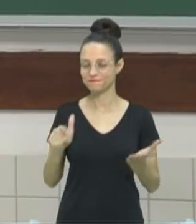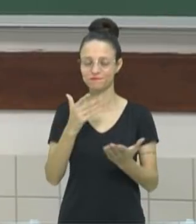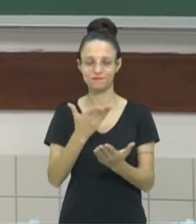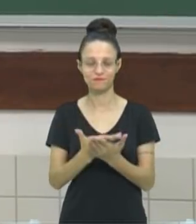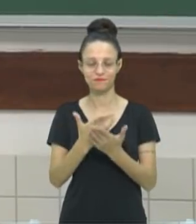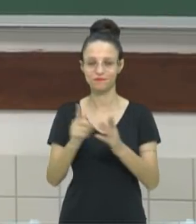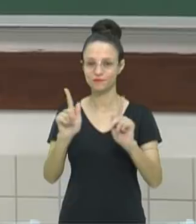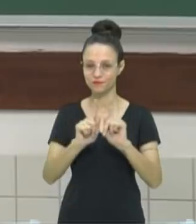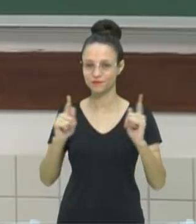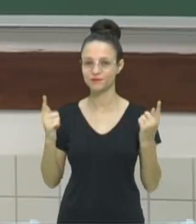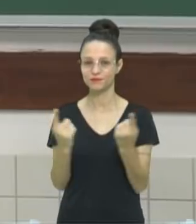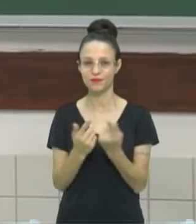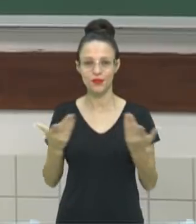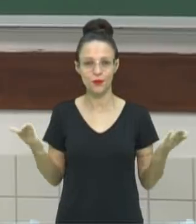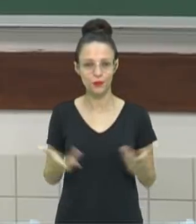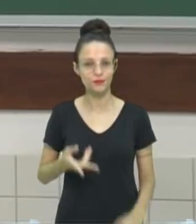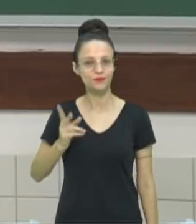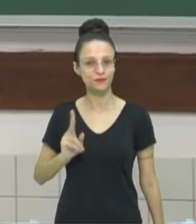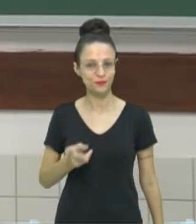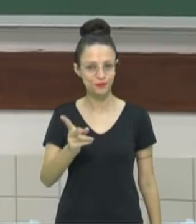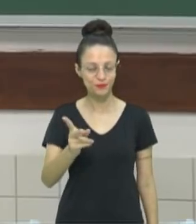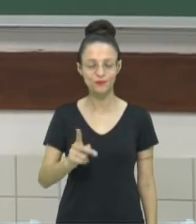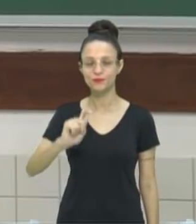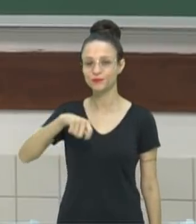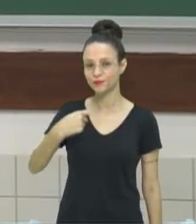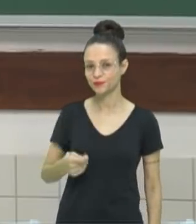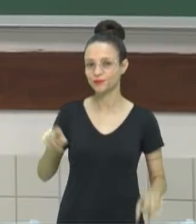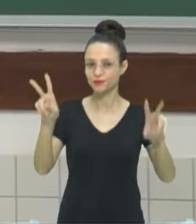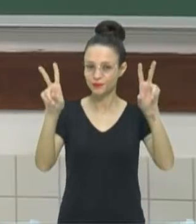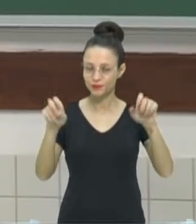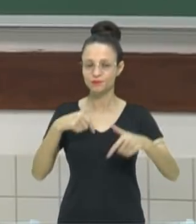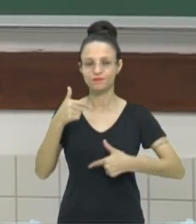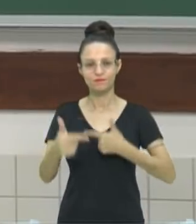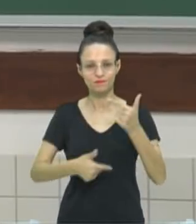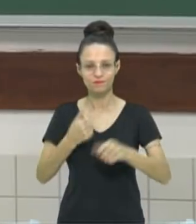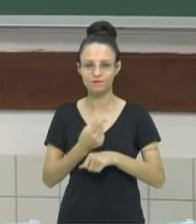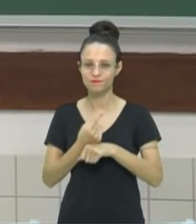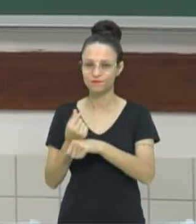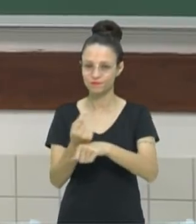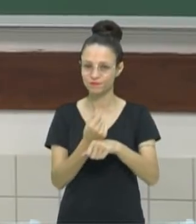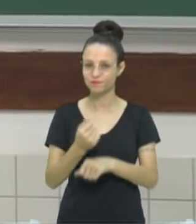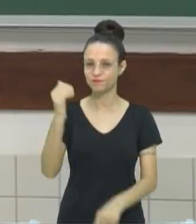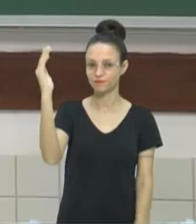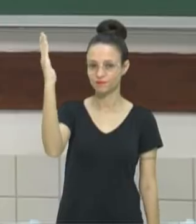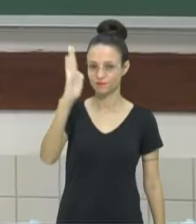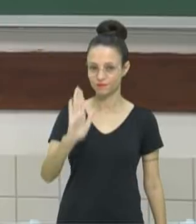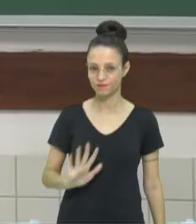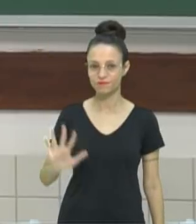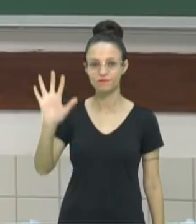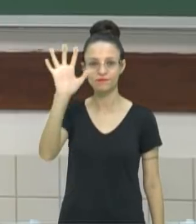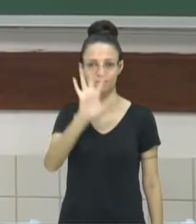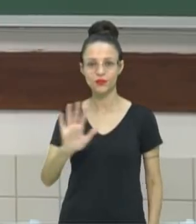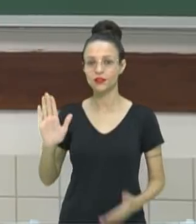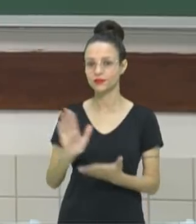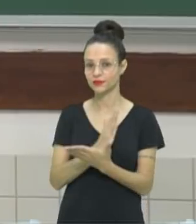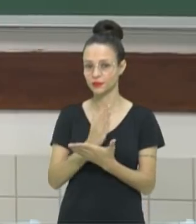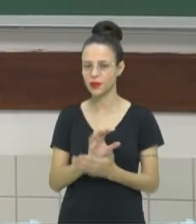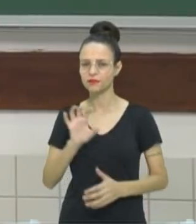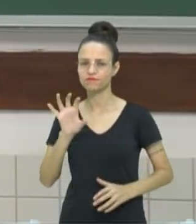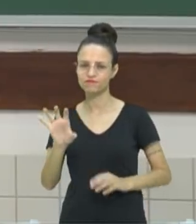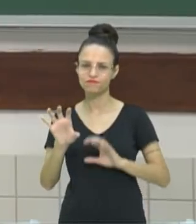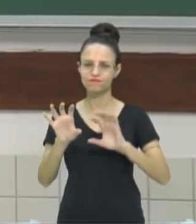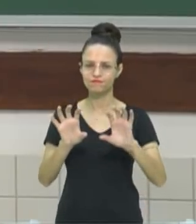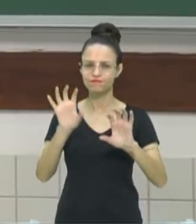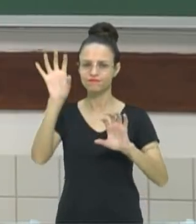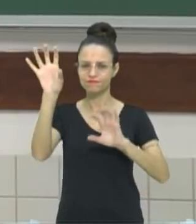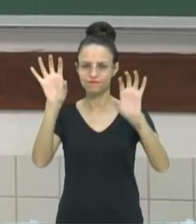geografia e hoje a gente vai continuar falando das atividades econômicas do Brasil, dividido por regiões que a gente tinha já